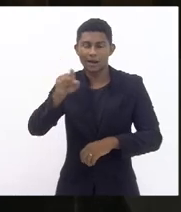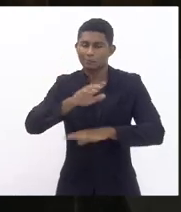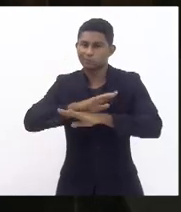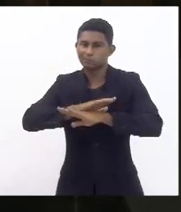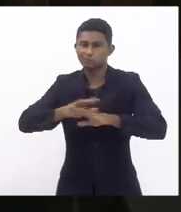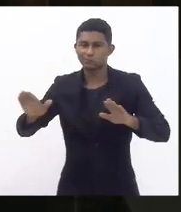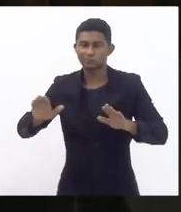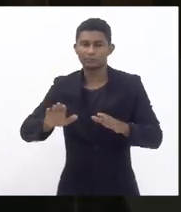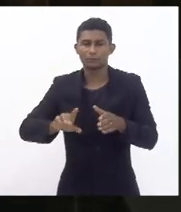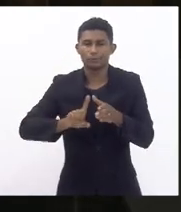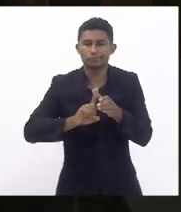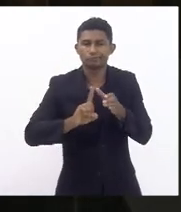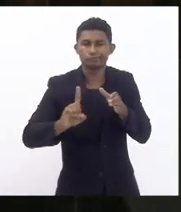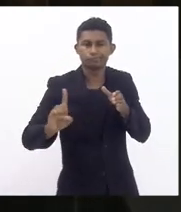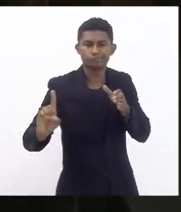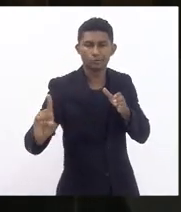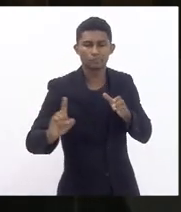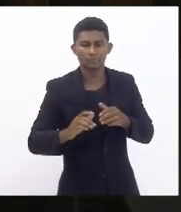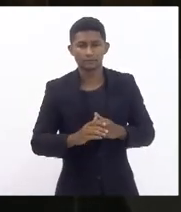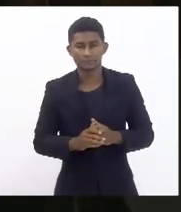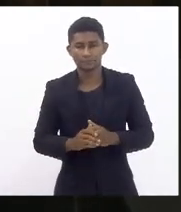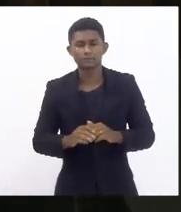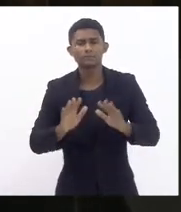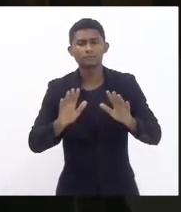E nós reinjetando